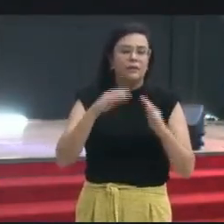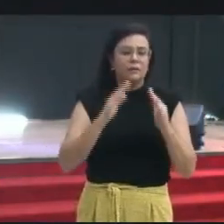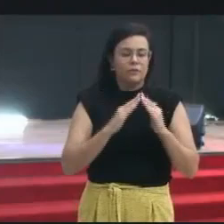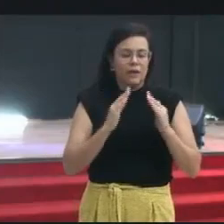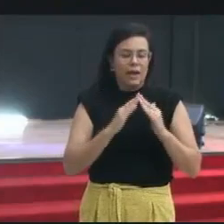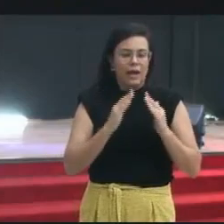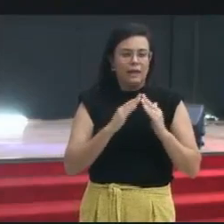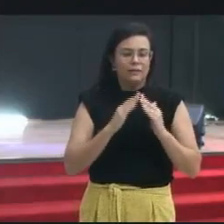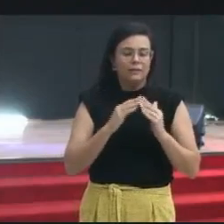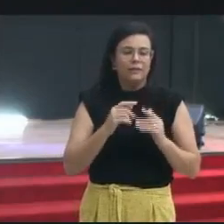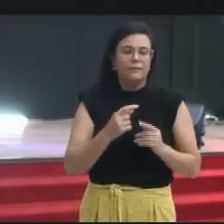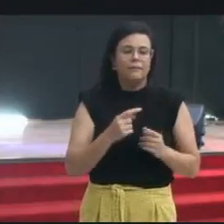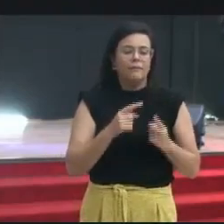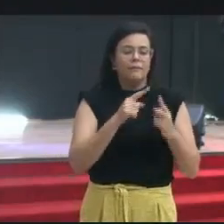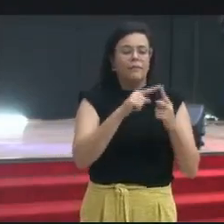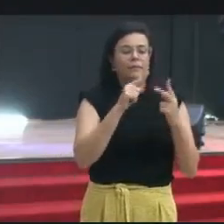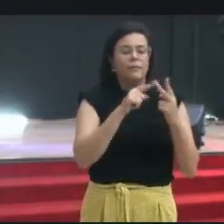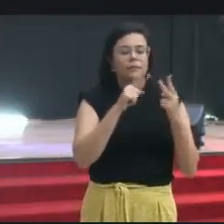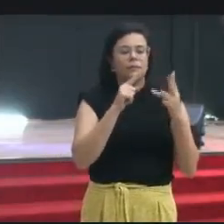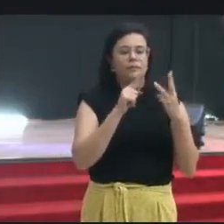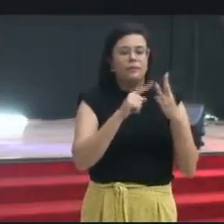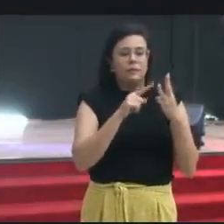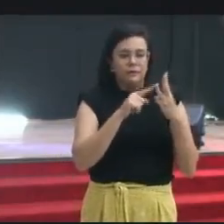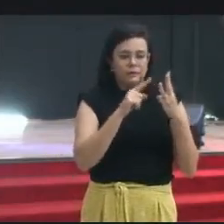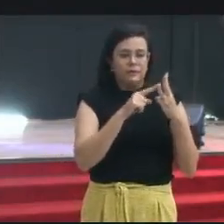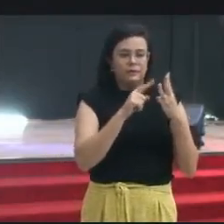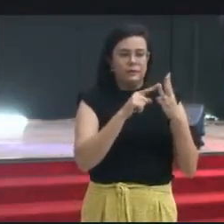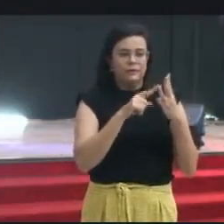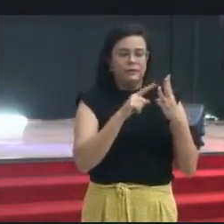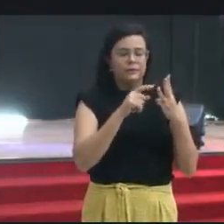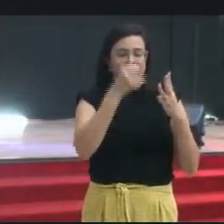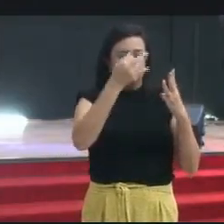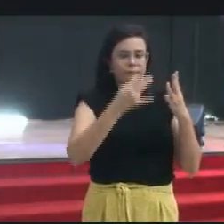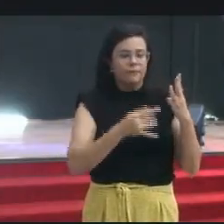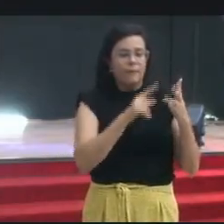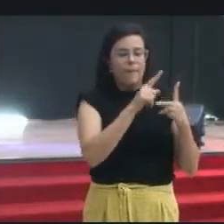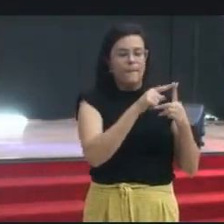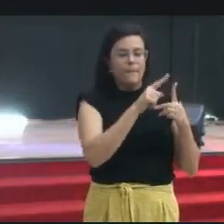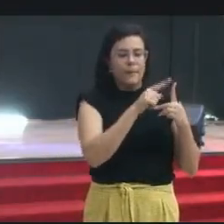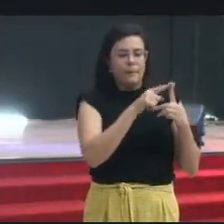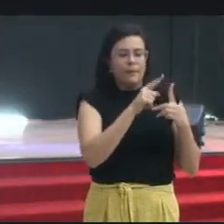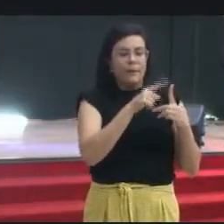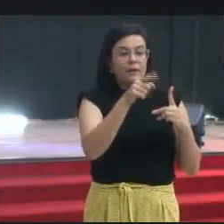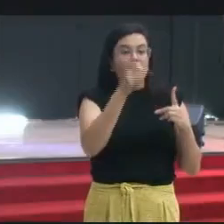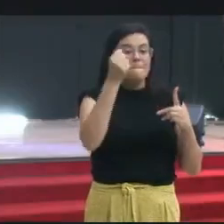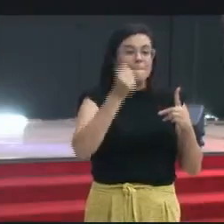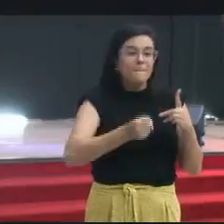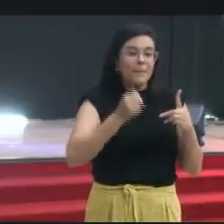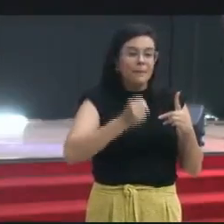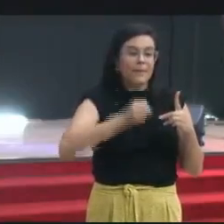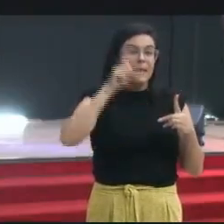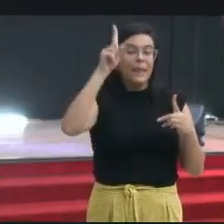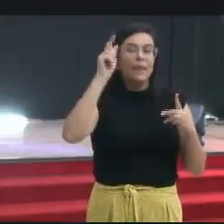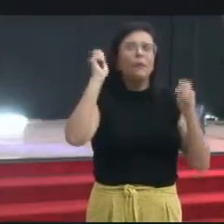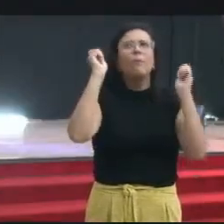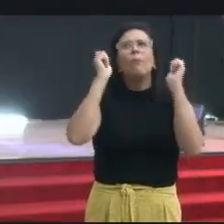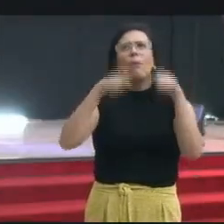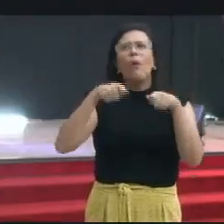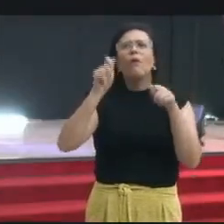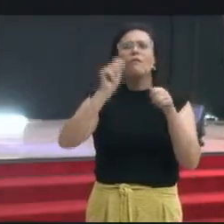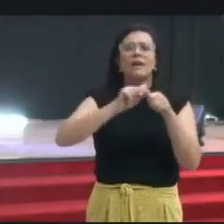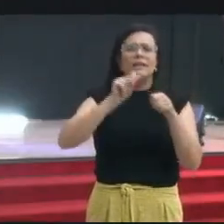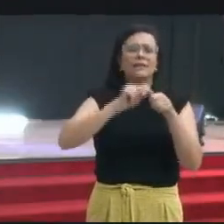pelo menos 3 princípios. O primeiro princípio é: permita que Deus faça da sua casa um lugar